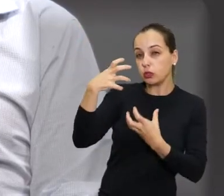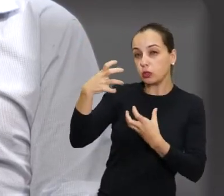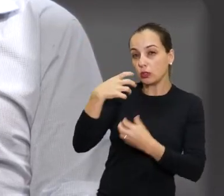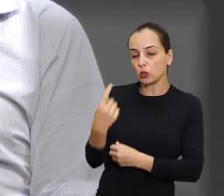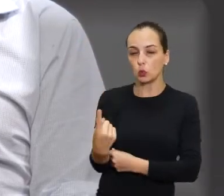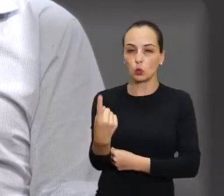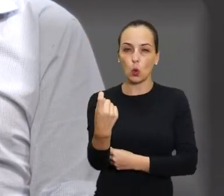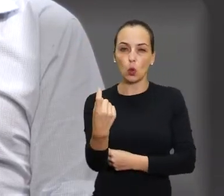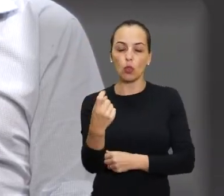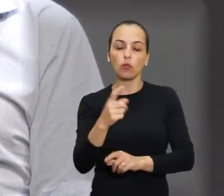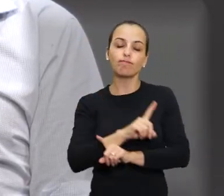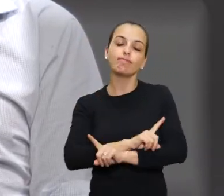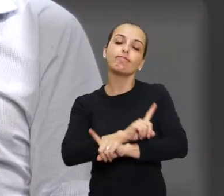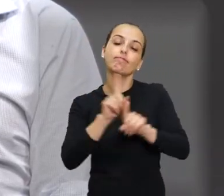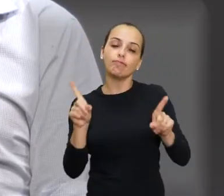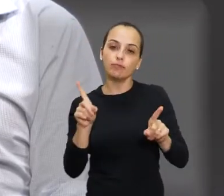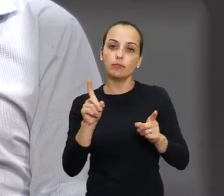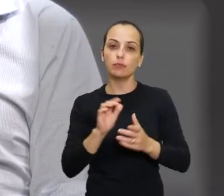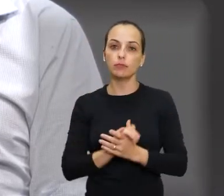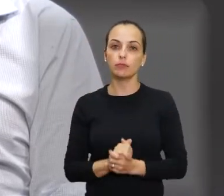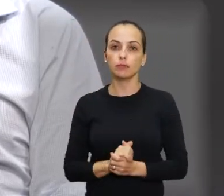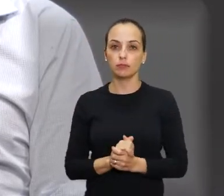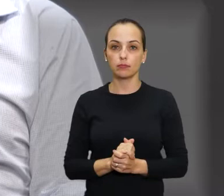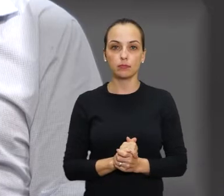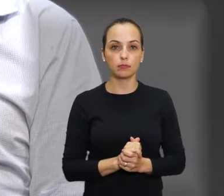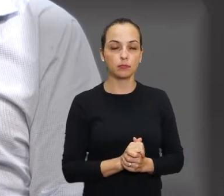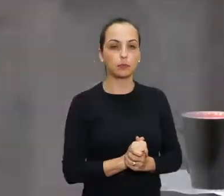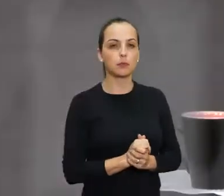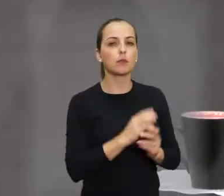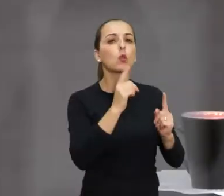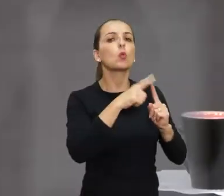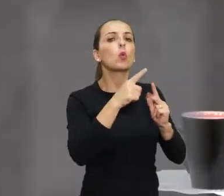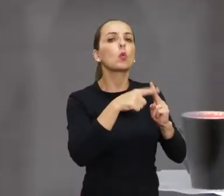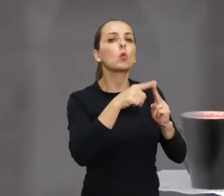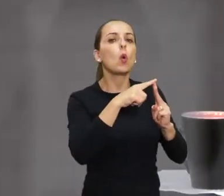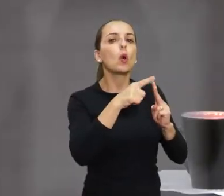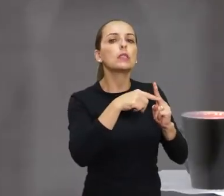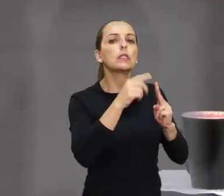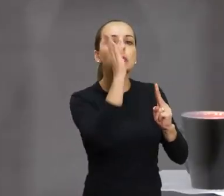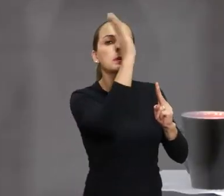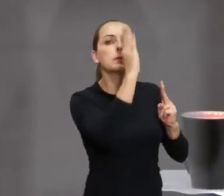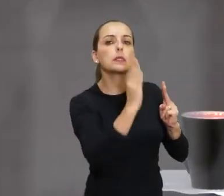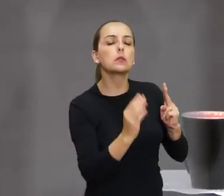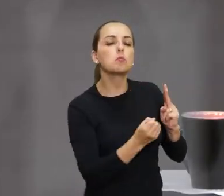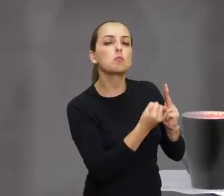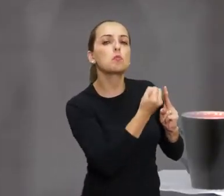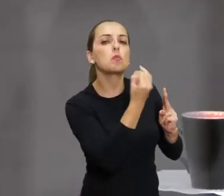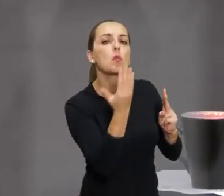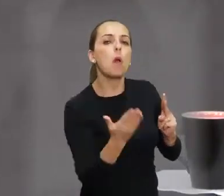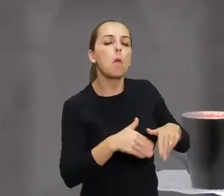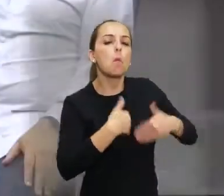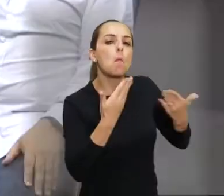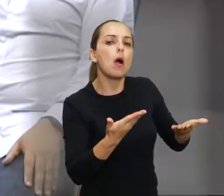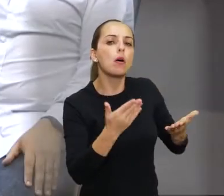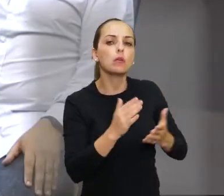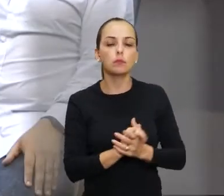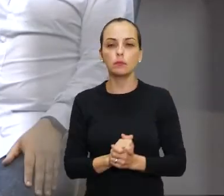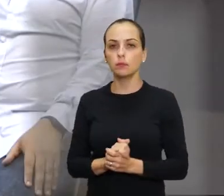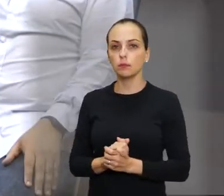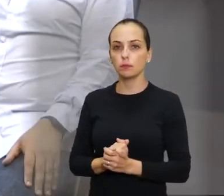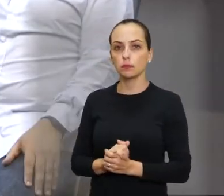então não é só o sol o agente causador. E qual desses dois tipos é mais frequente no Brasil? Sem dúvida nenhuma, o